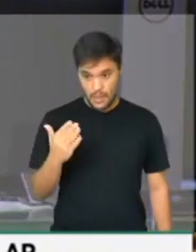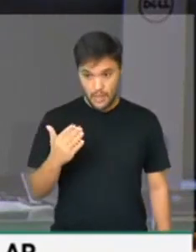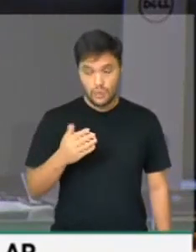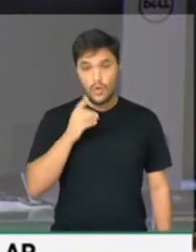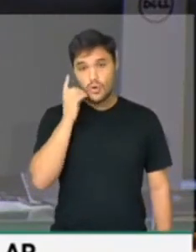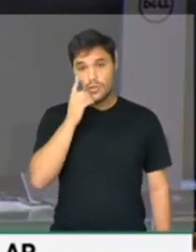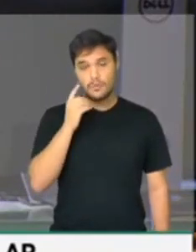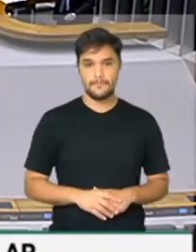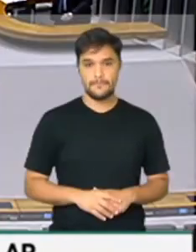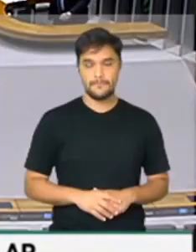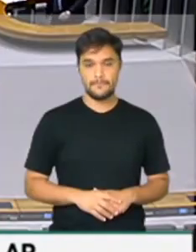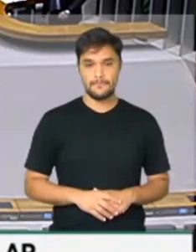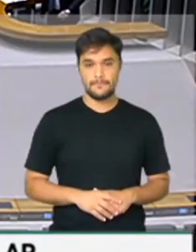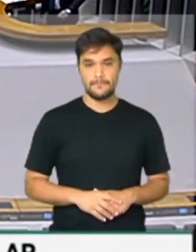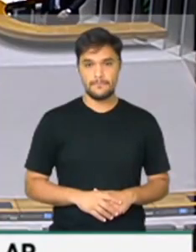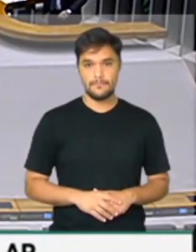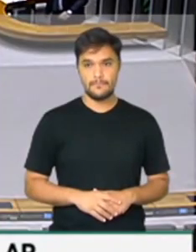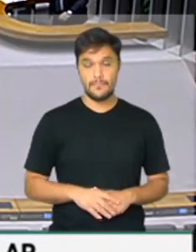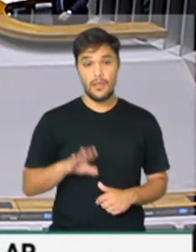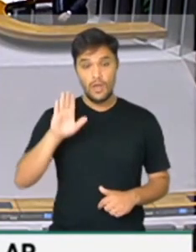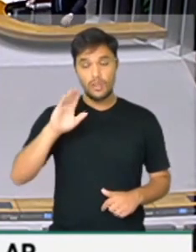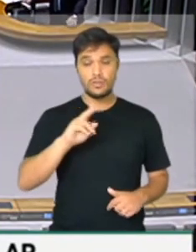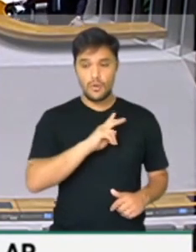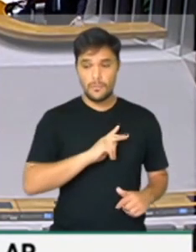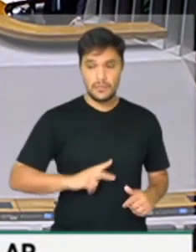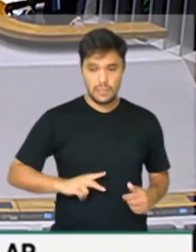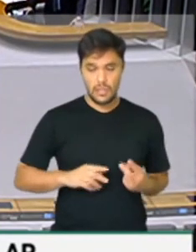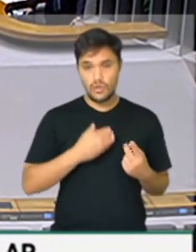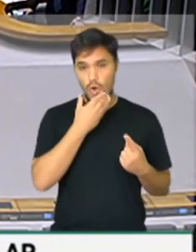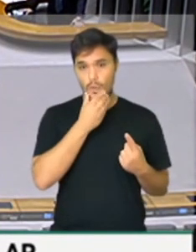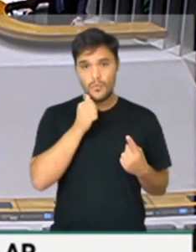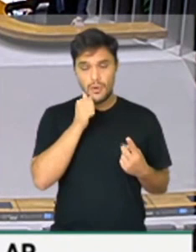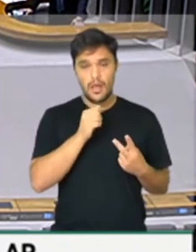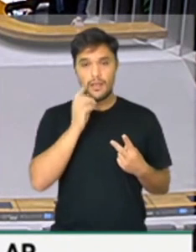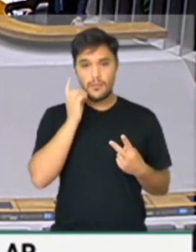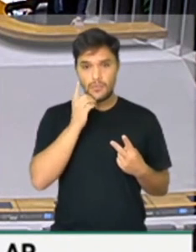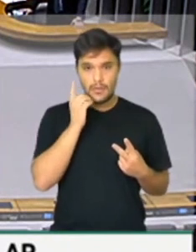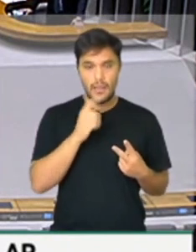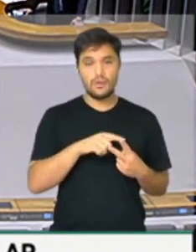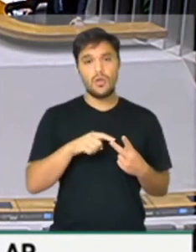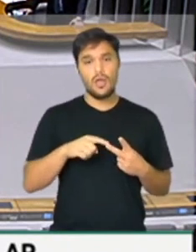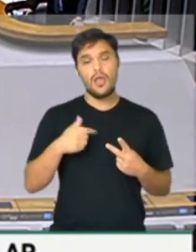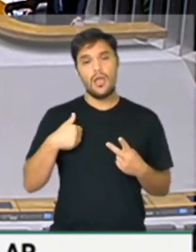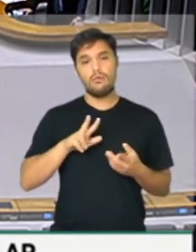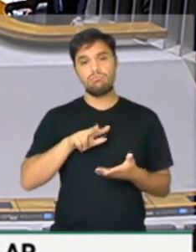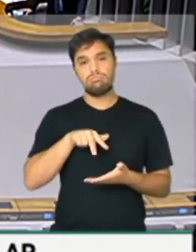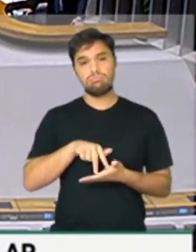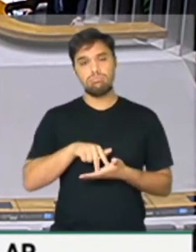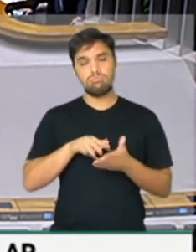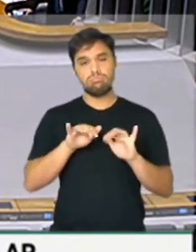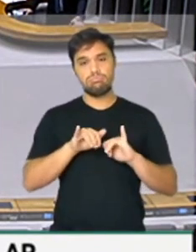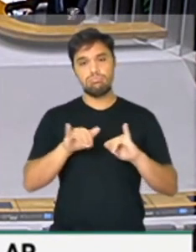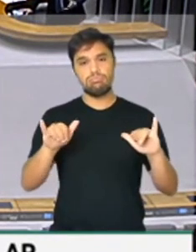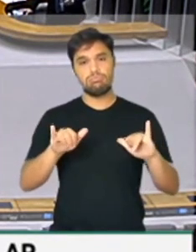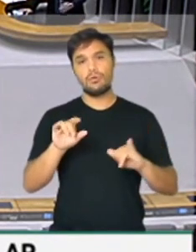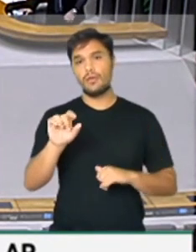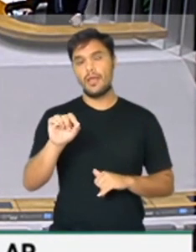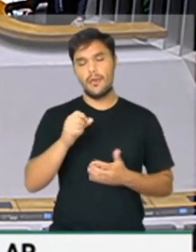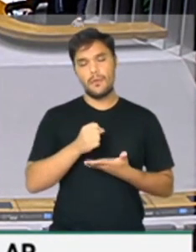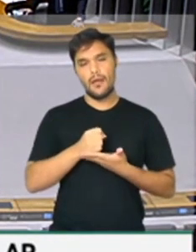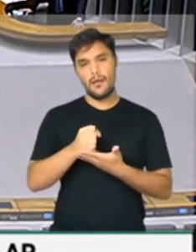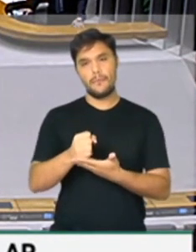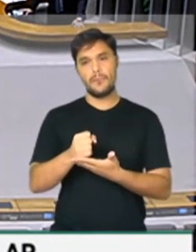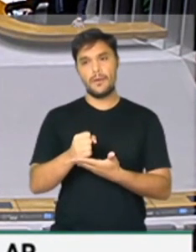Deputado Jordi. Senhor presidente, senhores deputados, eu venho aqui hoje a essa tribuna para me